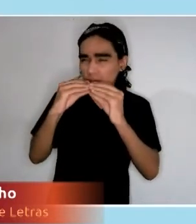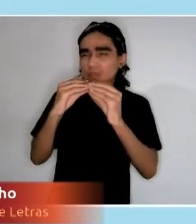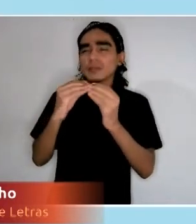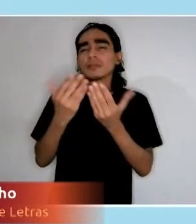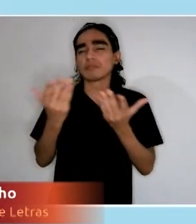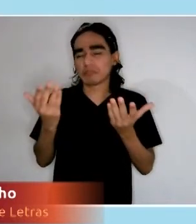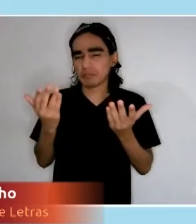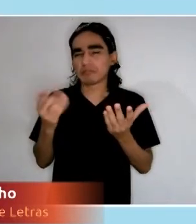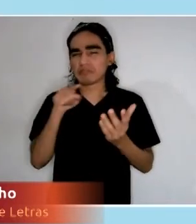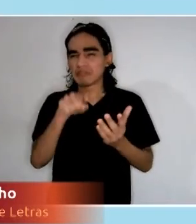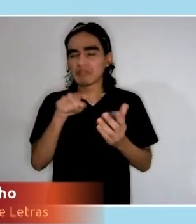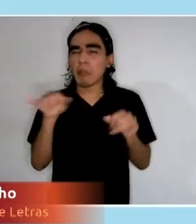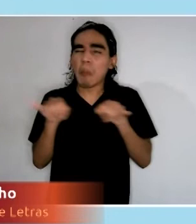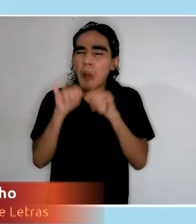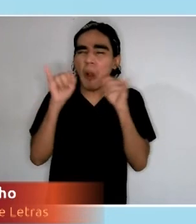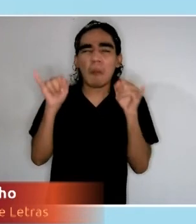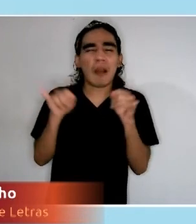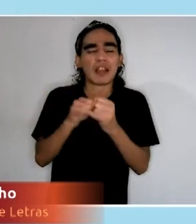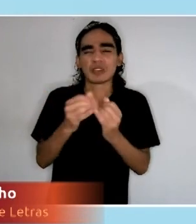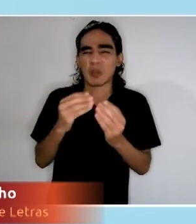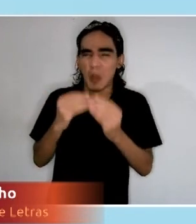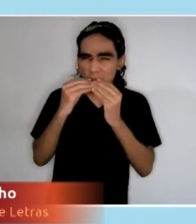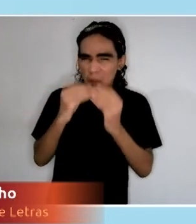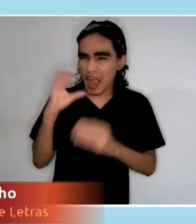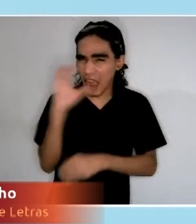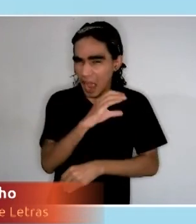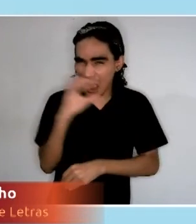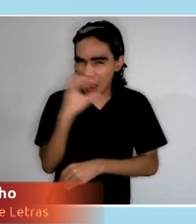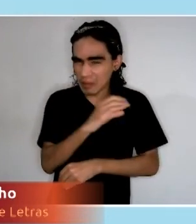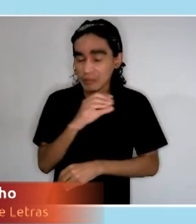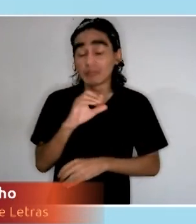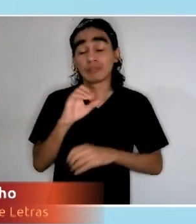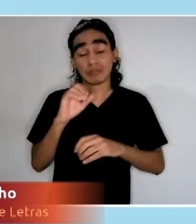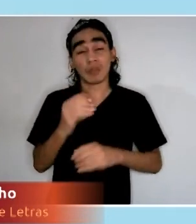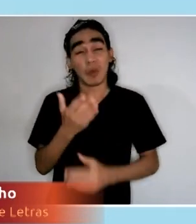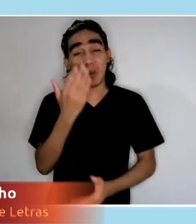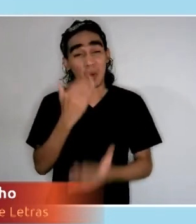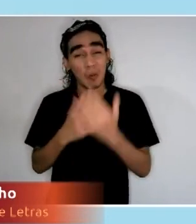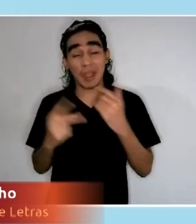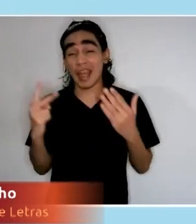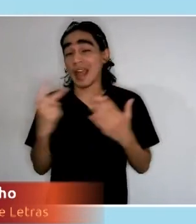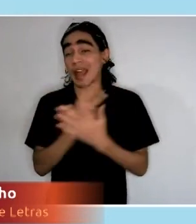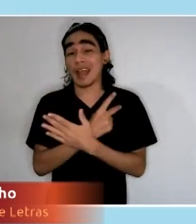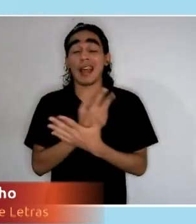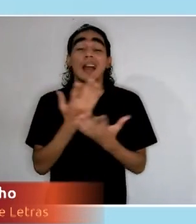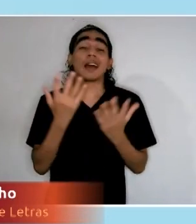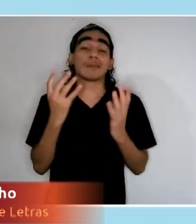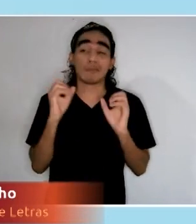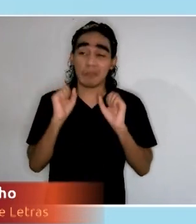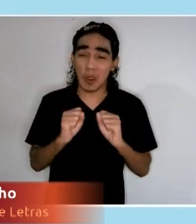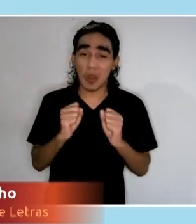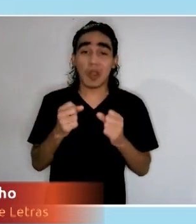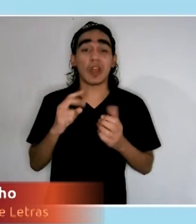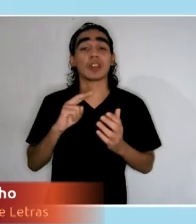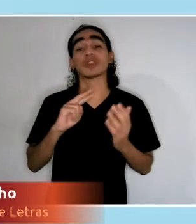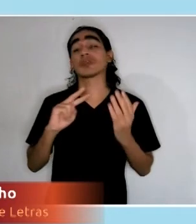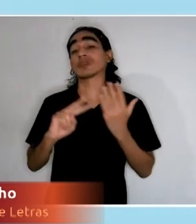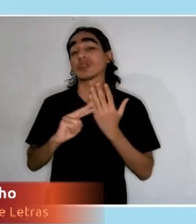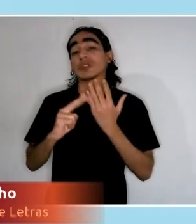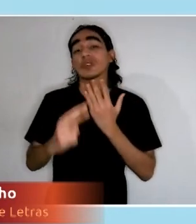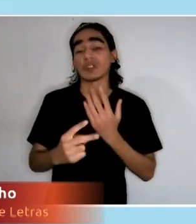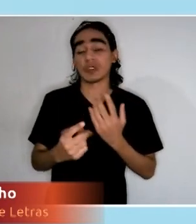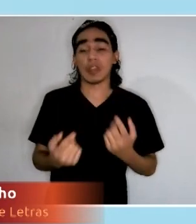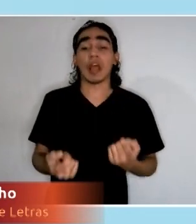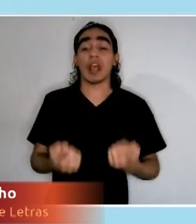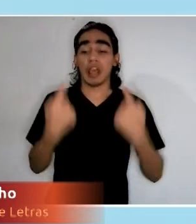porcaria, que fazem com que as pessoas comam mal e, por isso, né, convivam com sobrepeso ou